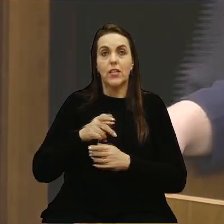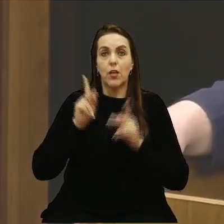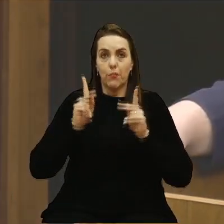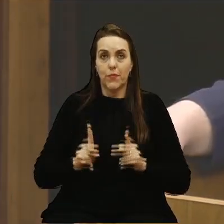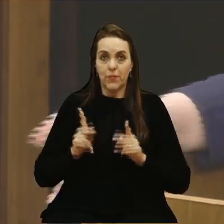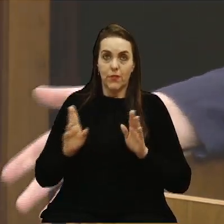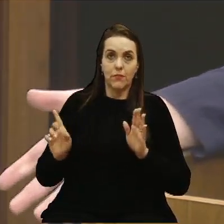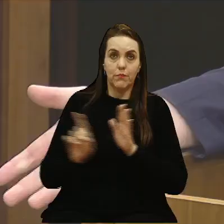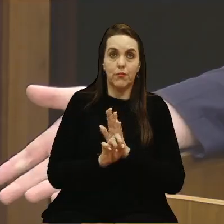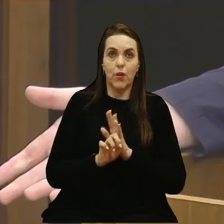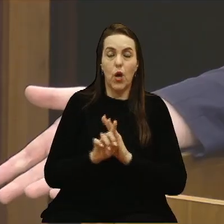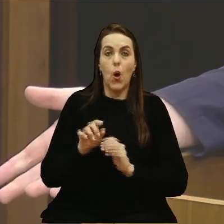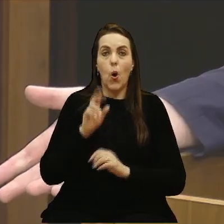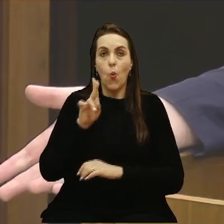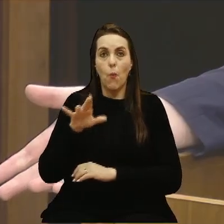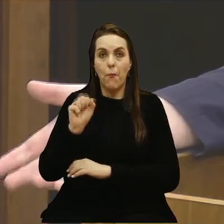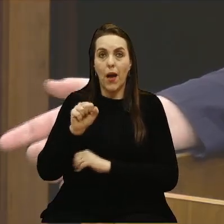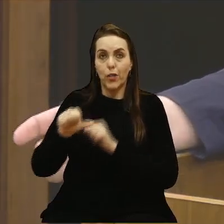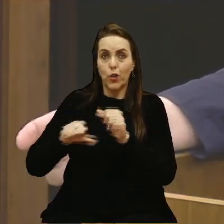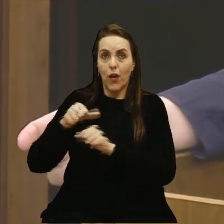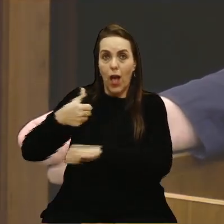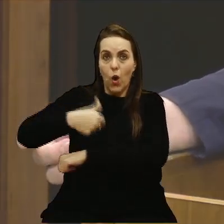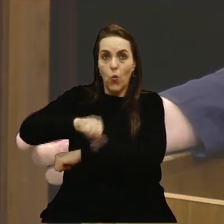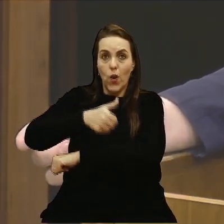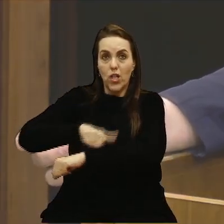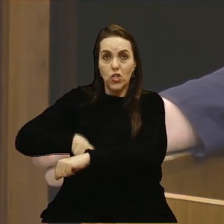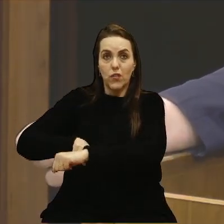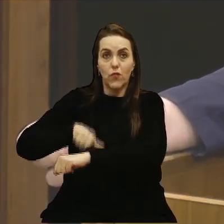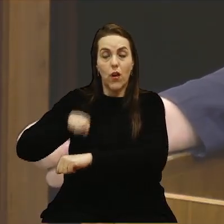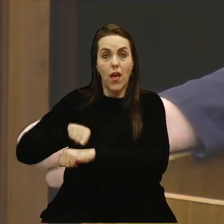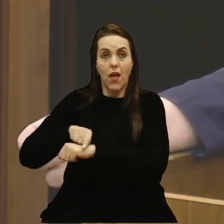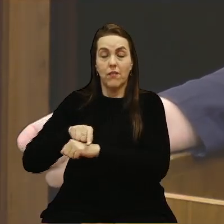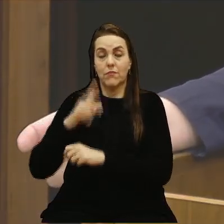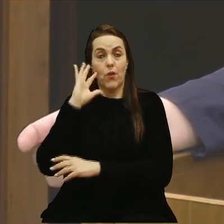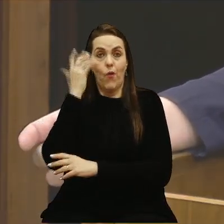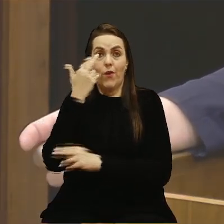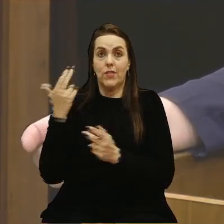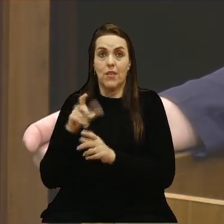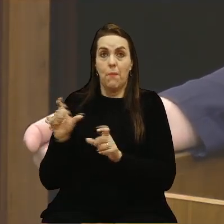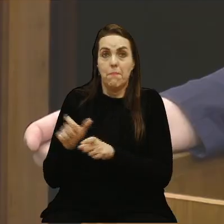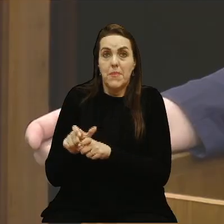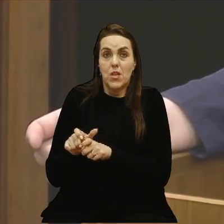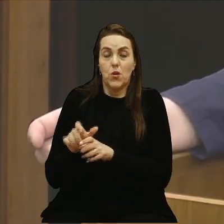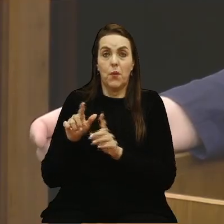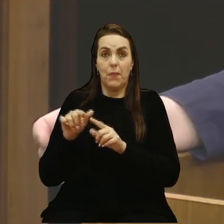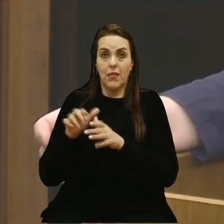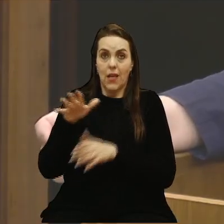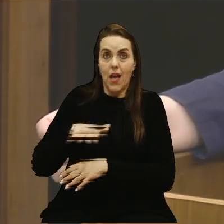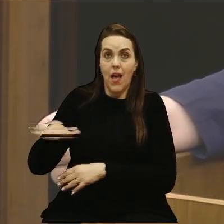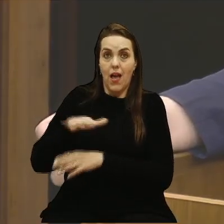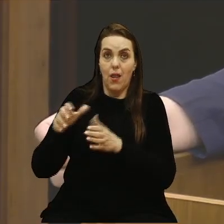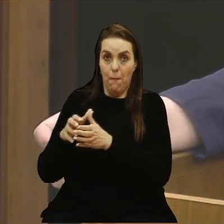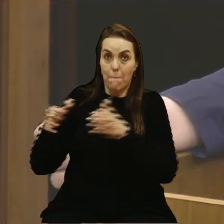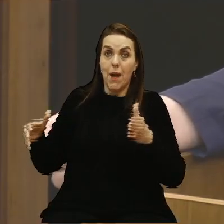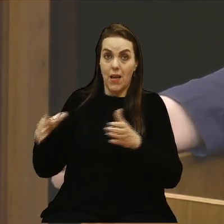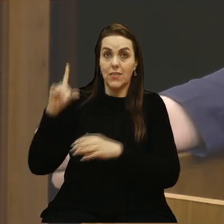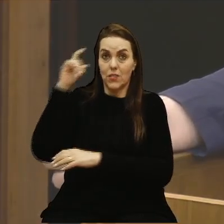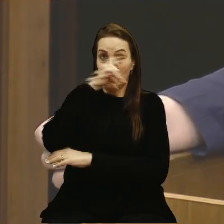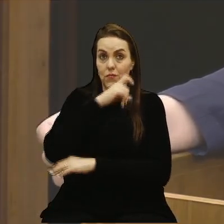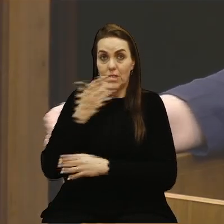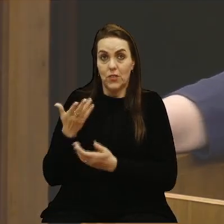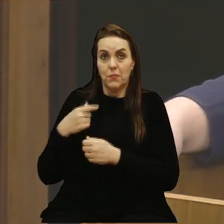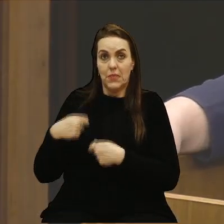para trocar curativo, a gente vai ver super filas de situações que são micro, sendo que o espaço é para atender coisas macros. Para encaminhar, presidente, lembrar aos colegas o que